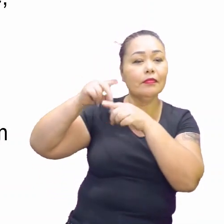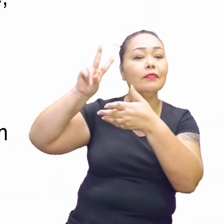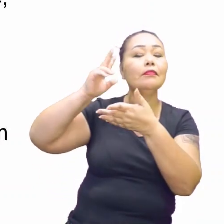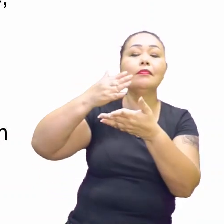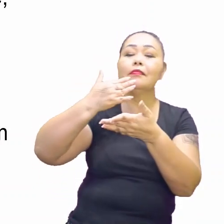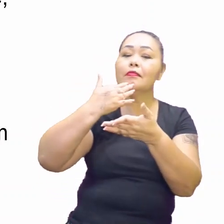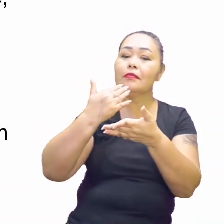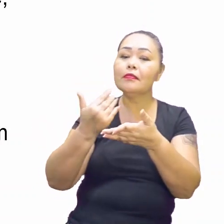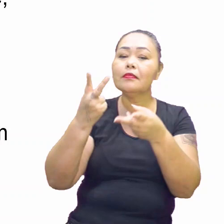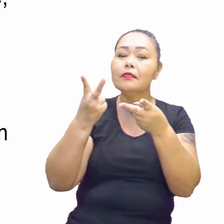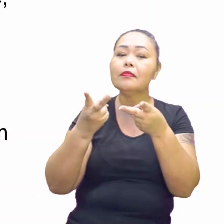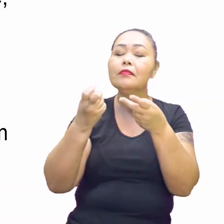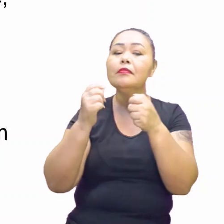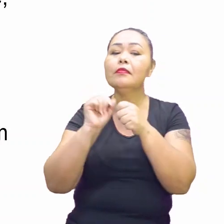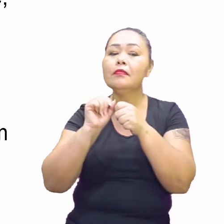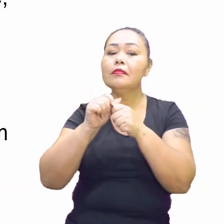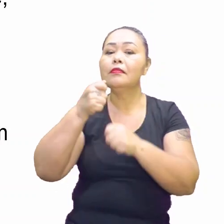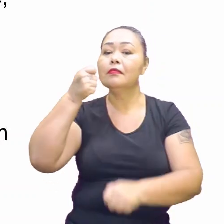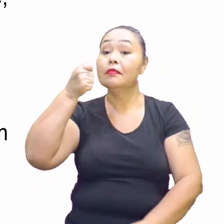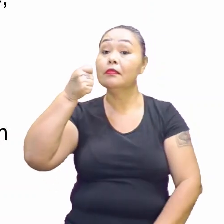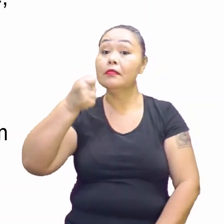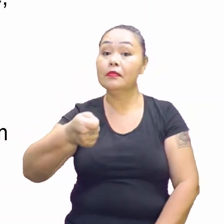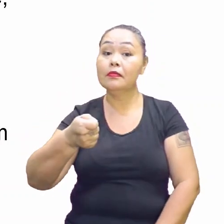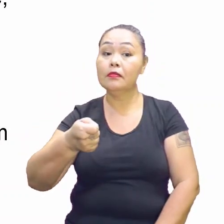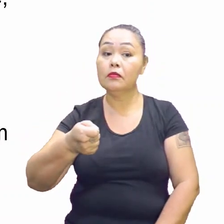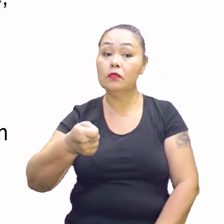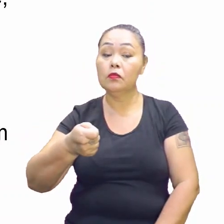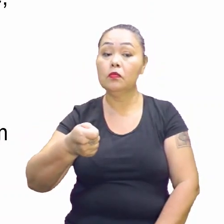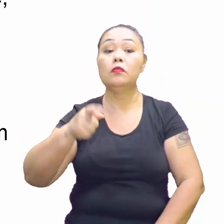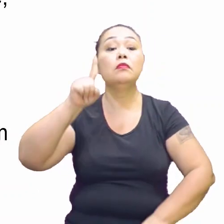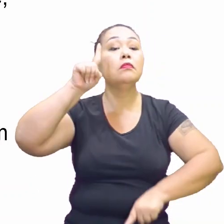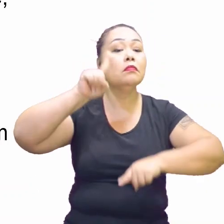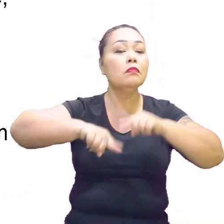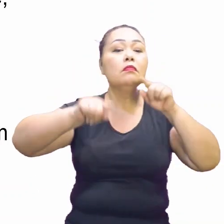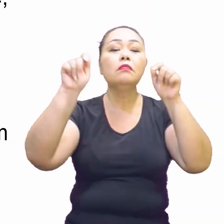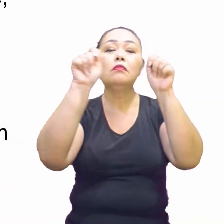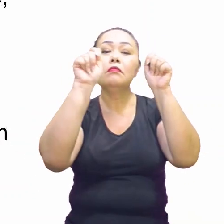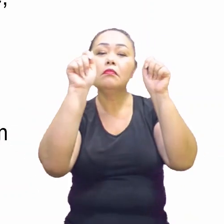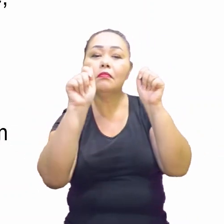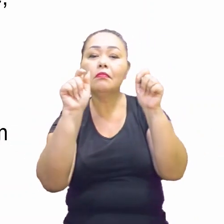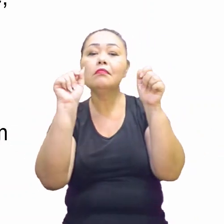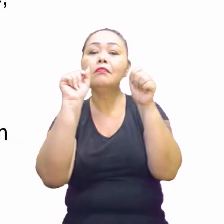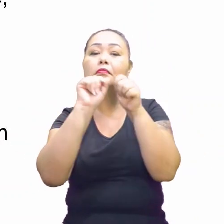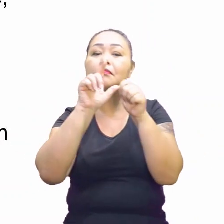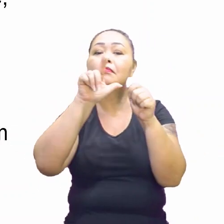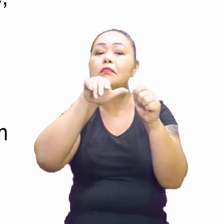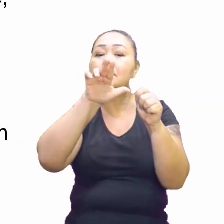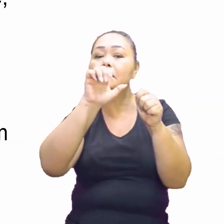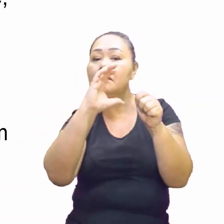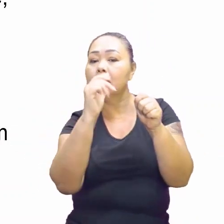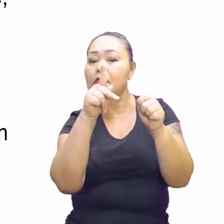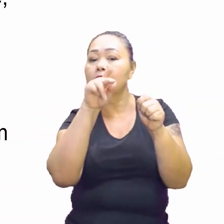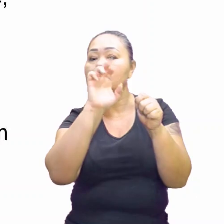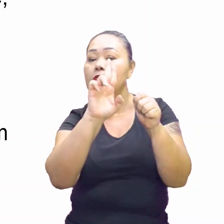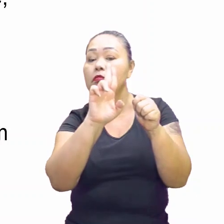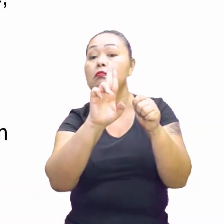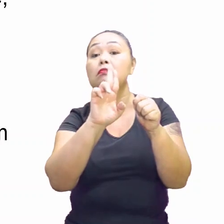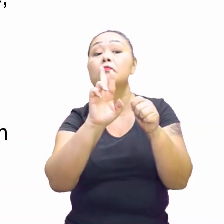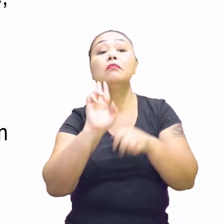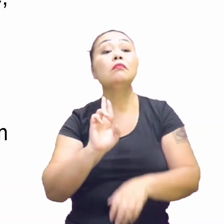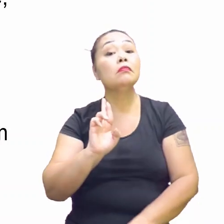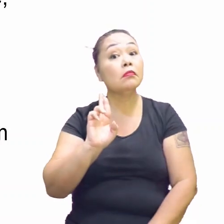questão e você percebe uma afirmação, ó. O objeto escultórico produzido por Lygia